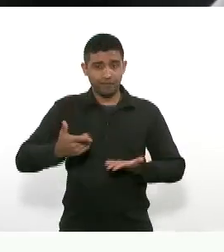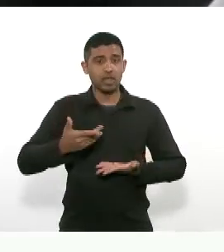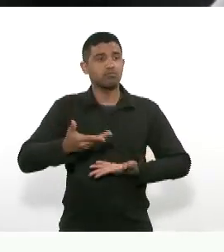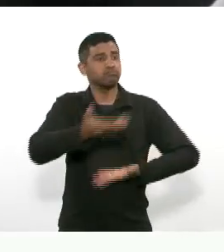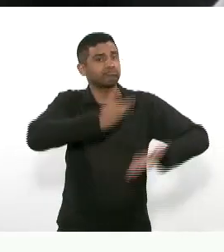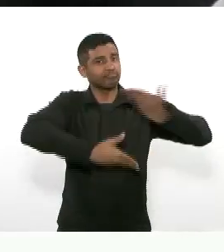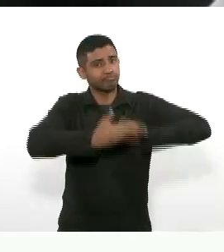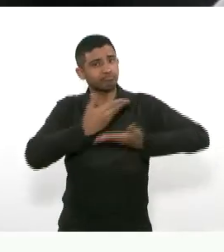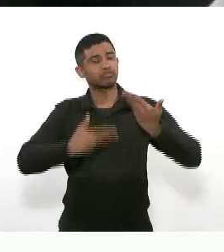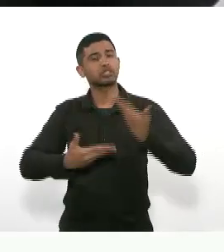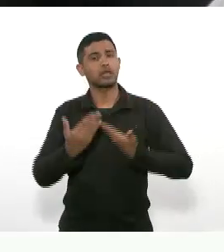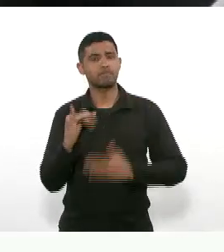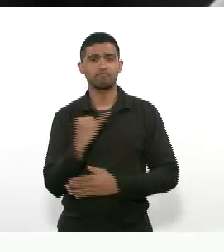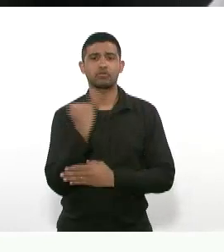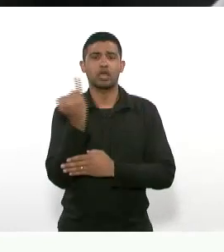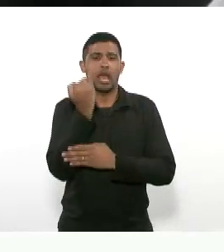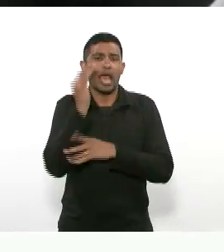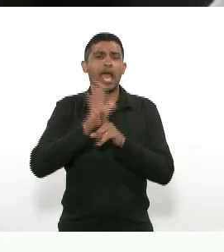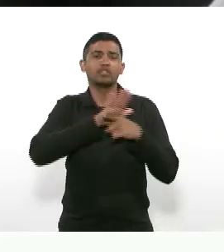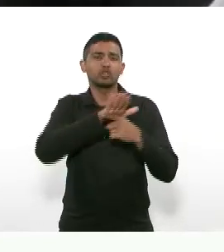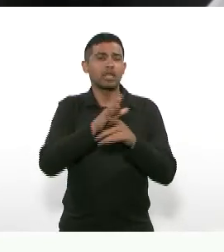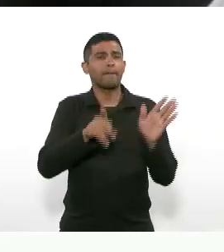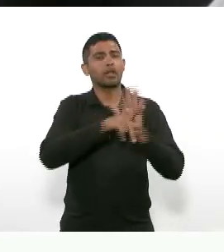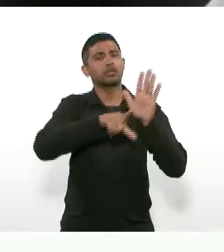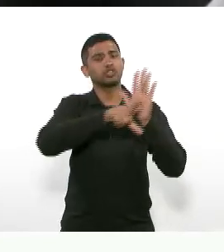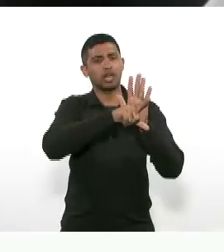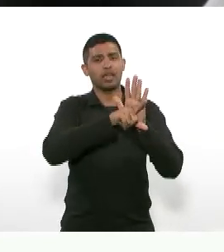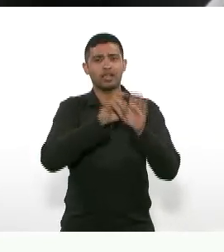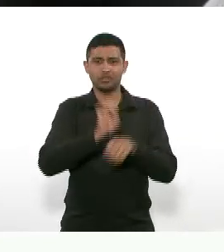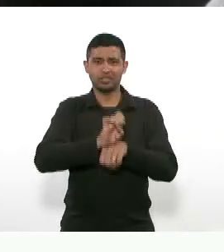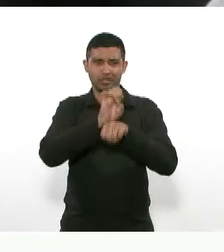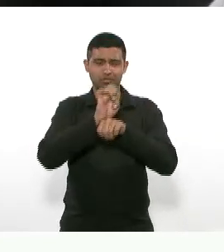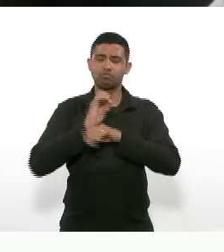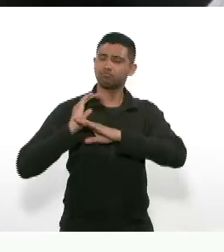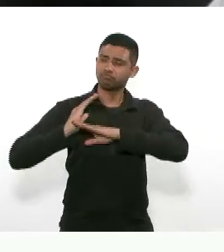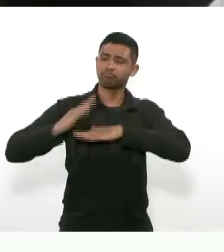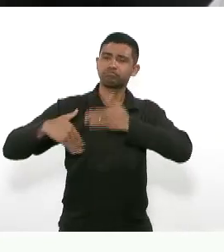fundamentais para o projeto de lei estadual, elas decorrem